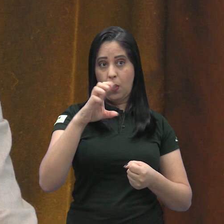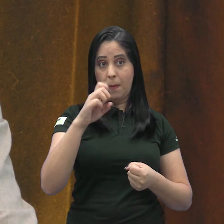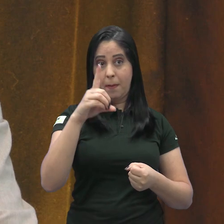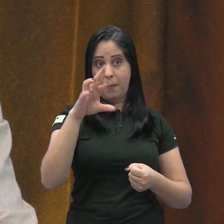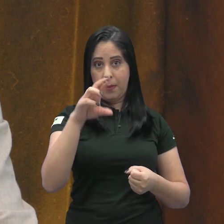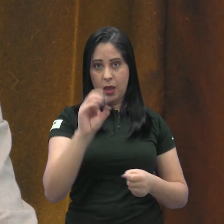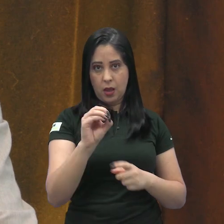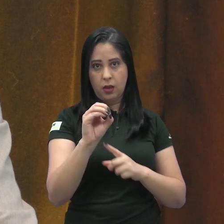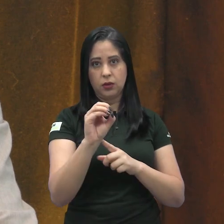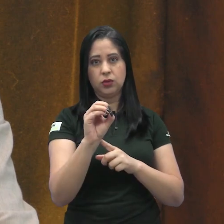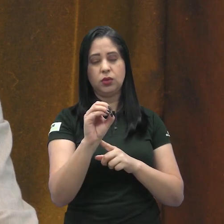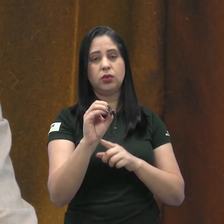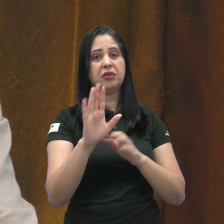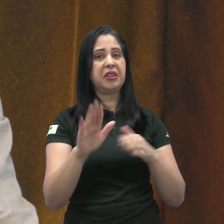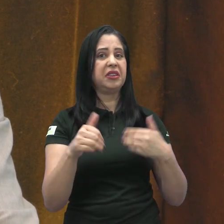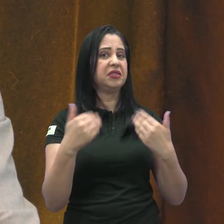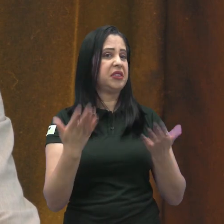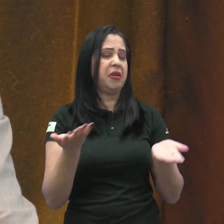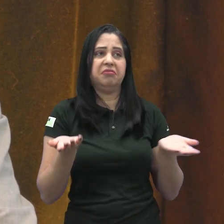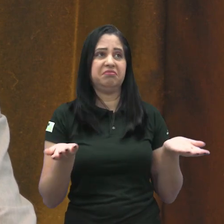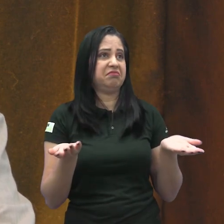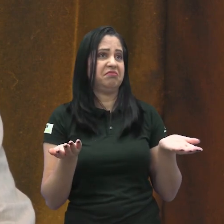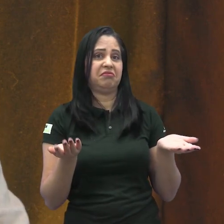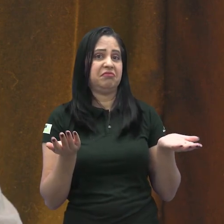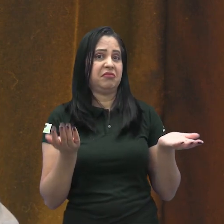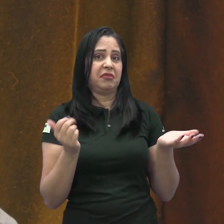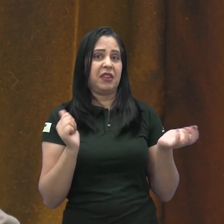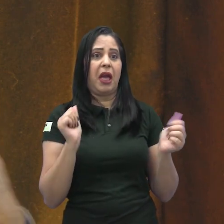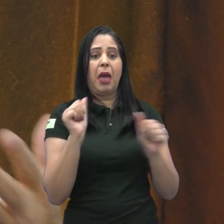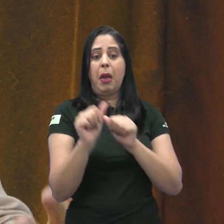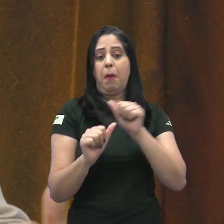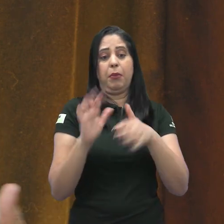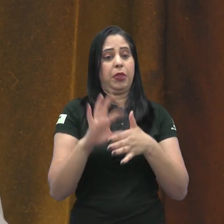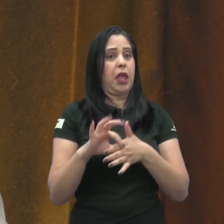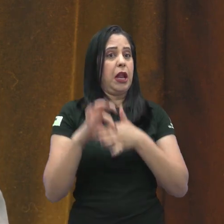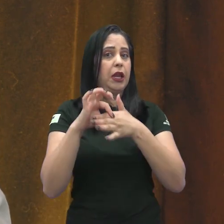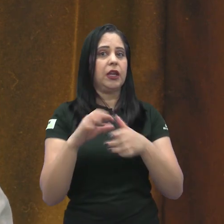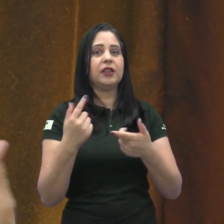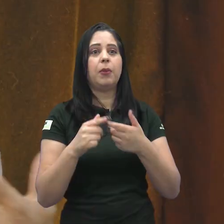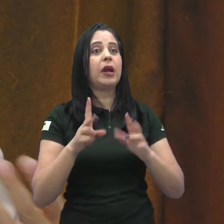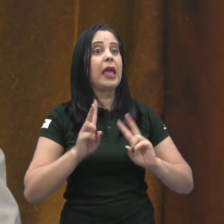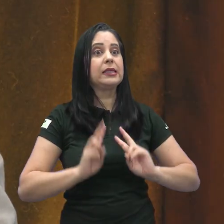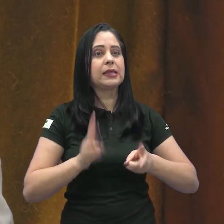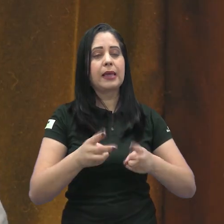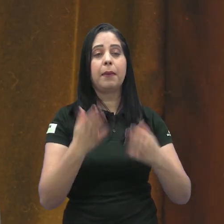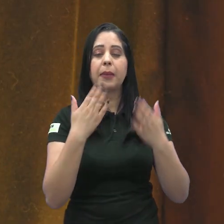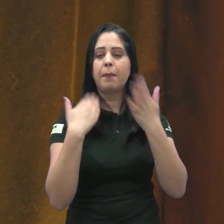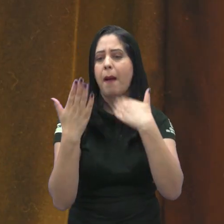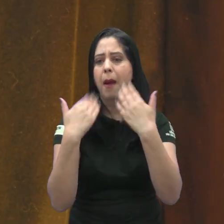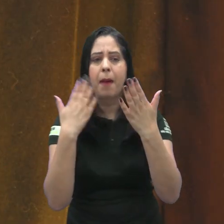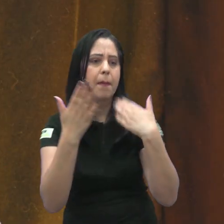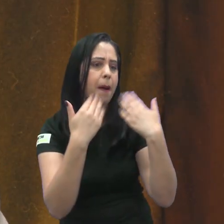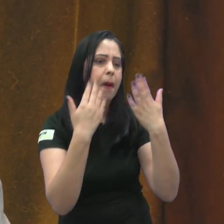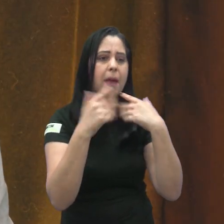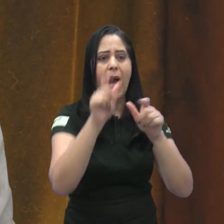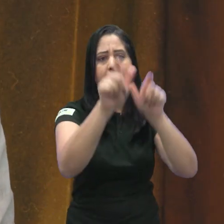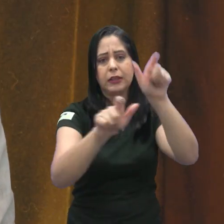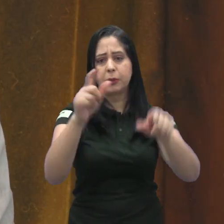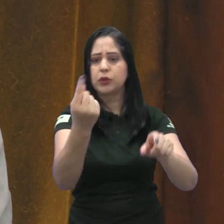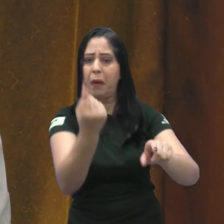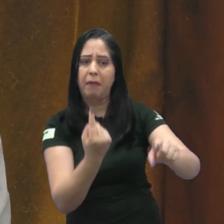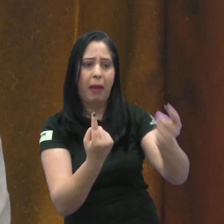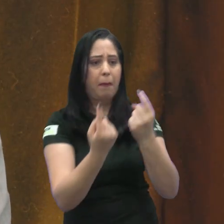uma pessoa, eu diria, um líder, né? Você acaba se tornando, porque você acaba se envolvendo, está ali conversando com as pessoas todo dia. As pessoas